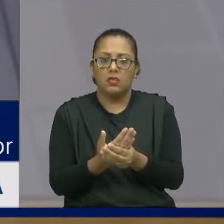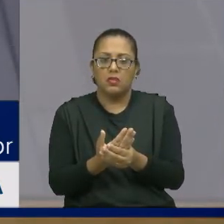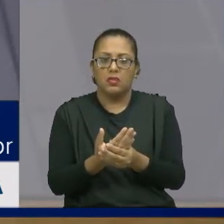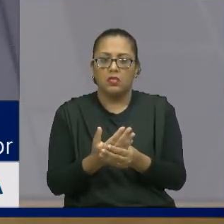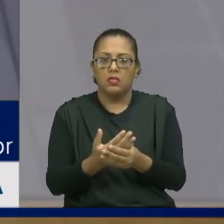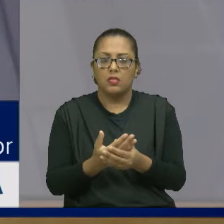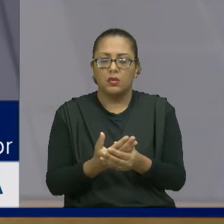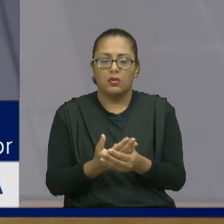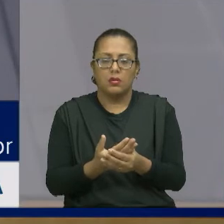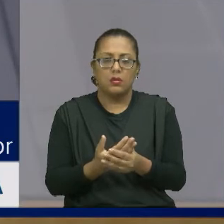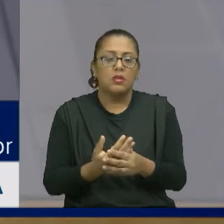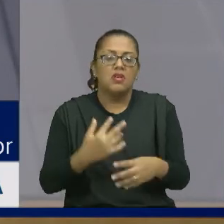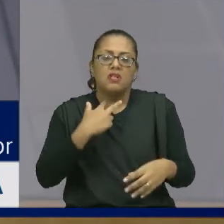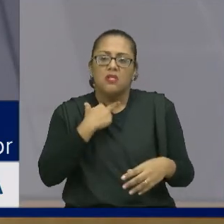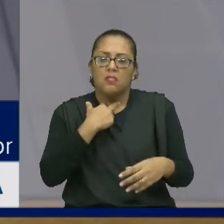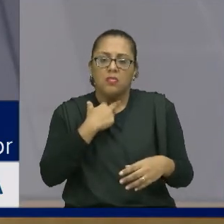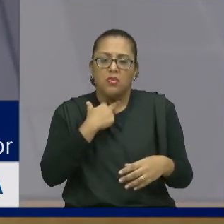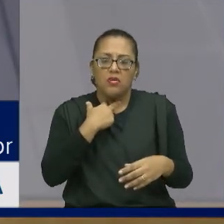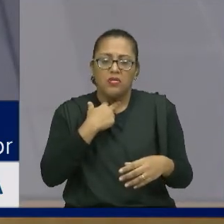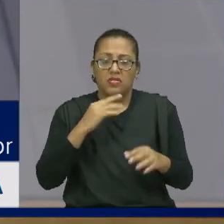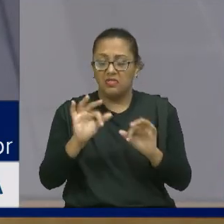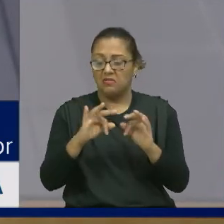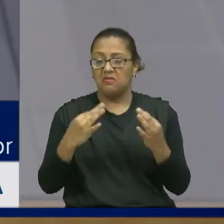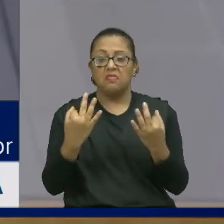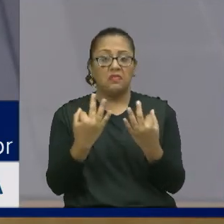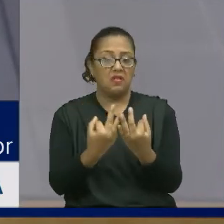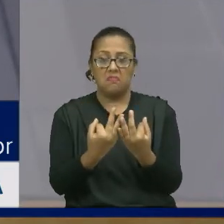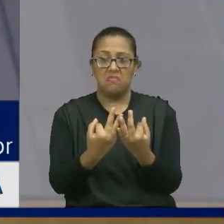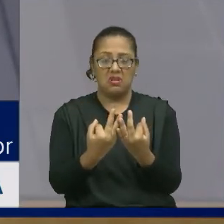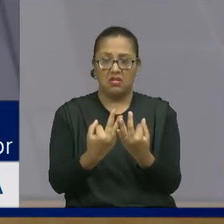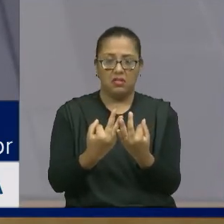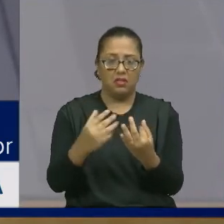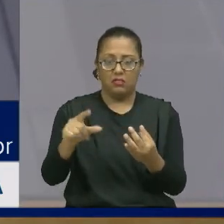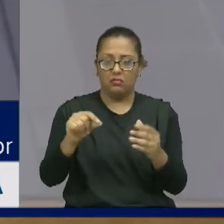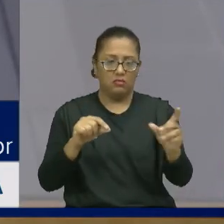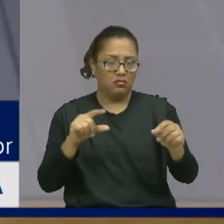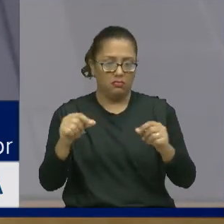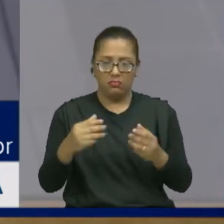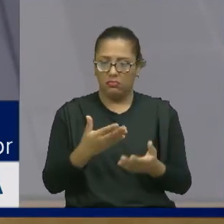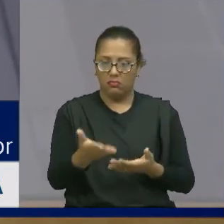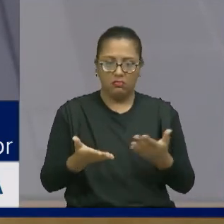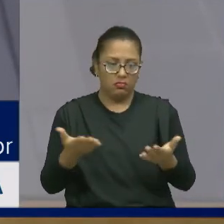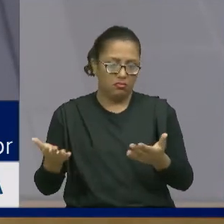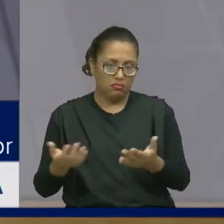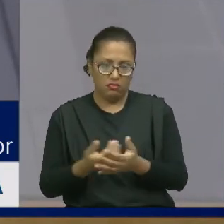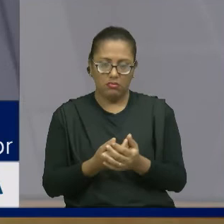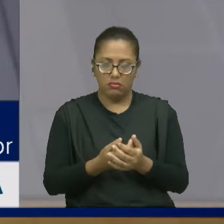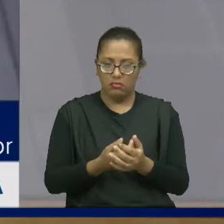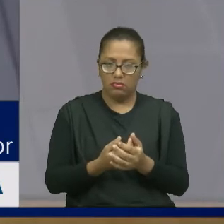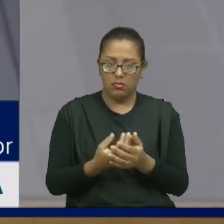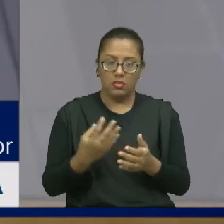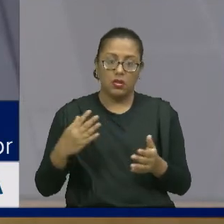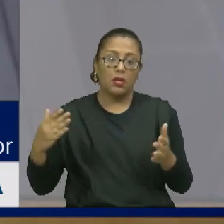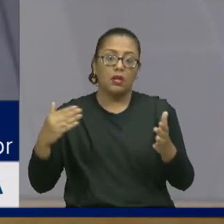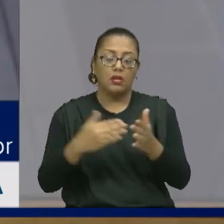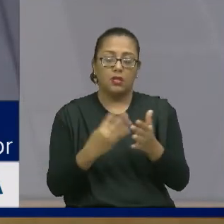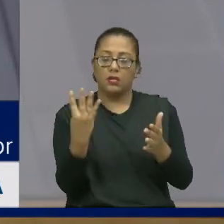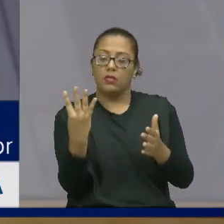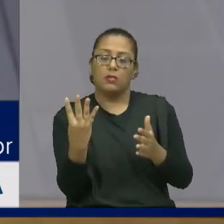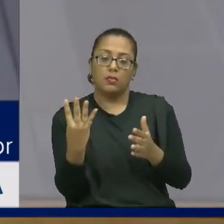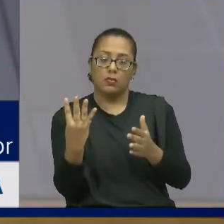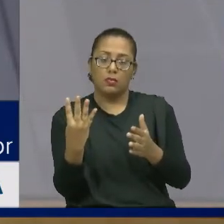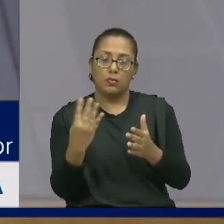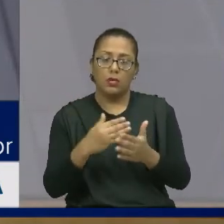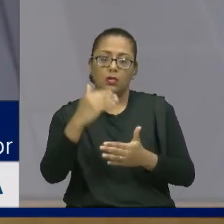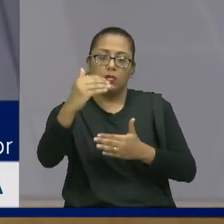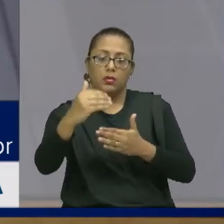seus parentes sanguíneos ou fins até o 4º grau, inclusive. 2.